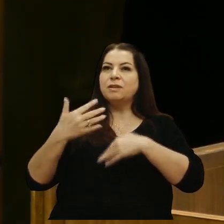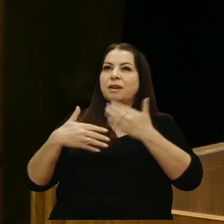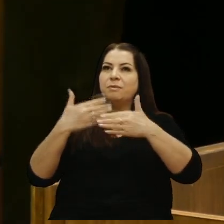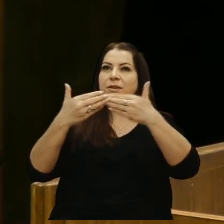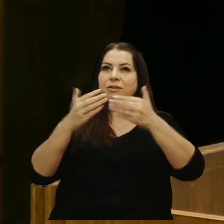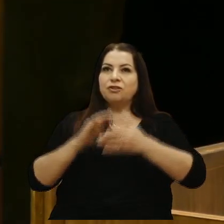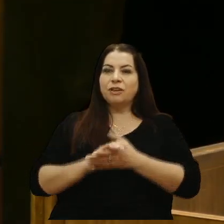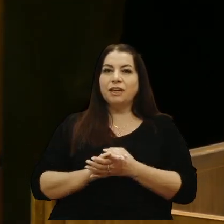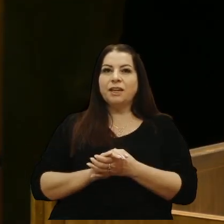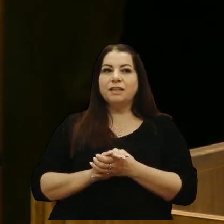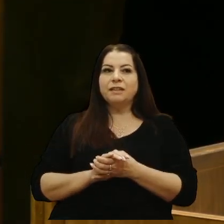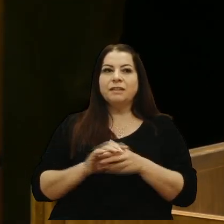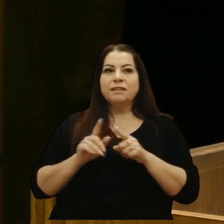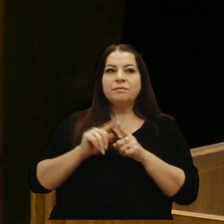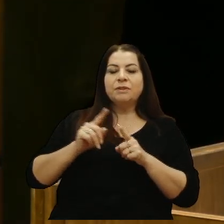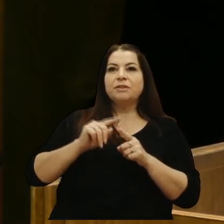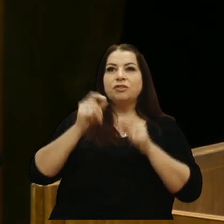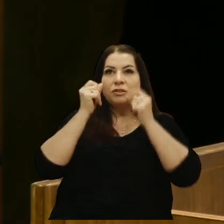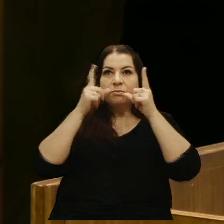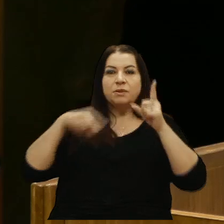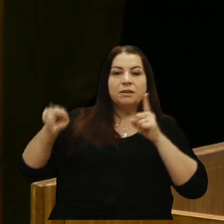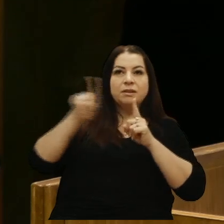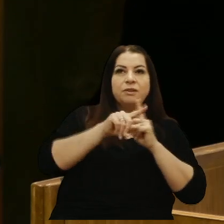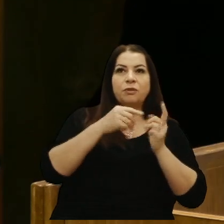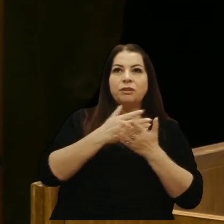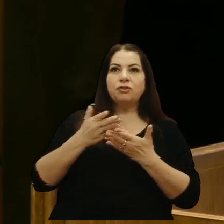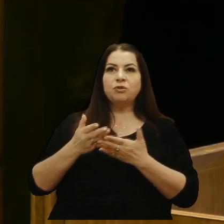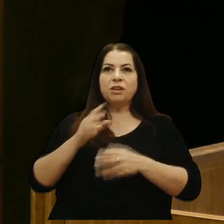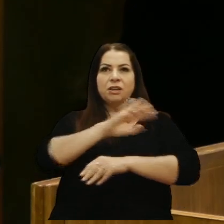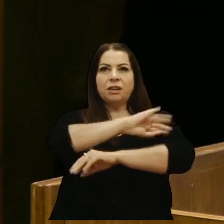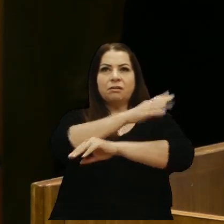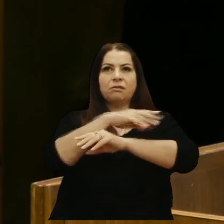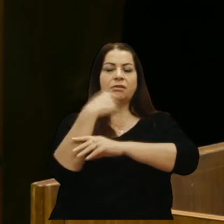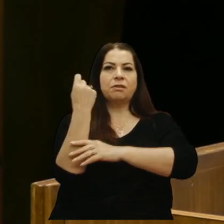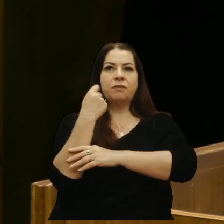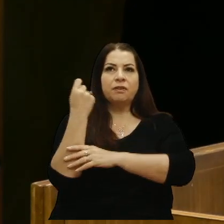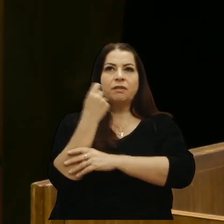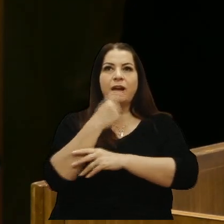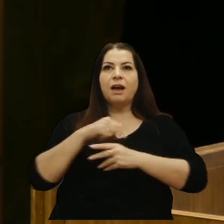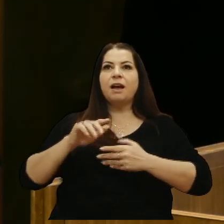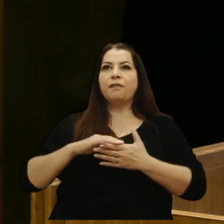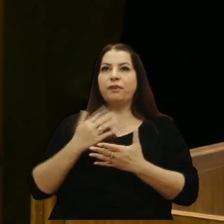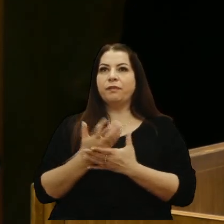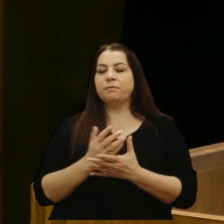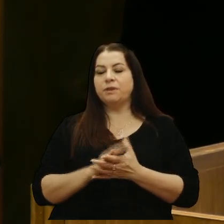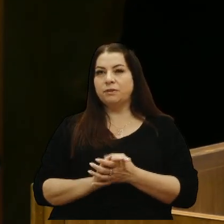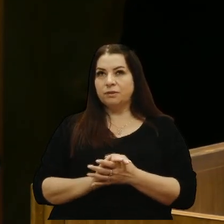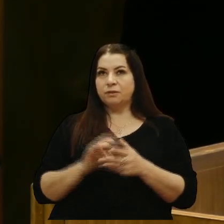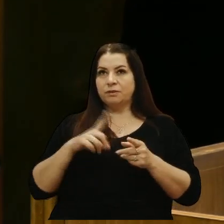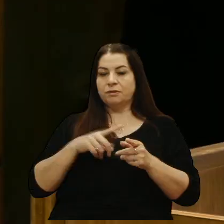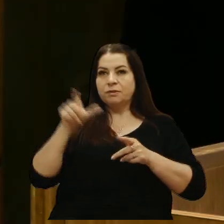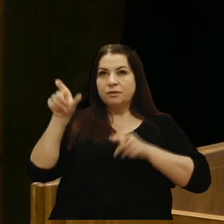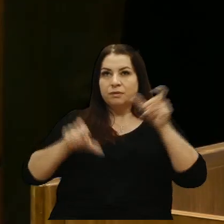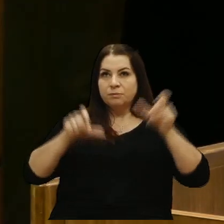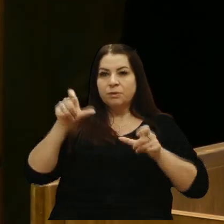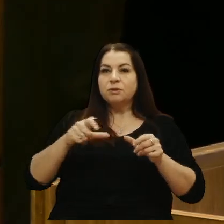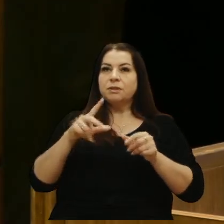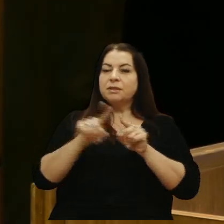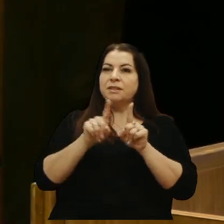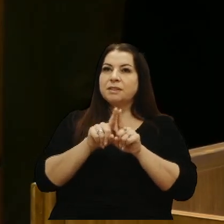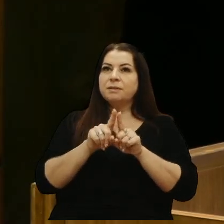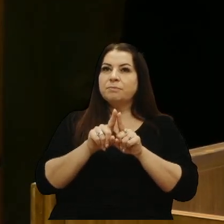evento voltado para a necessidade do povo da Serra Gaúcha. Numa época, gente, onde pessoas passam